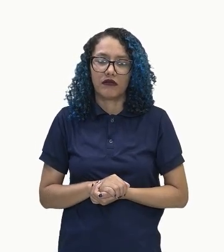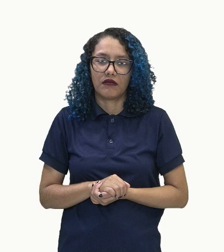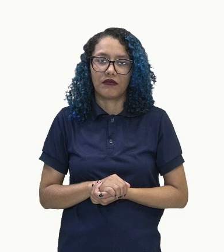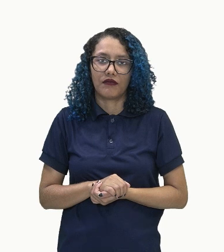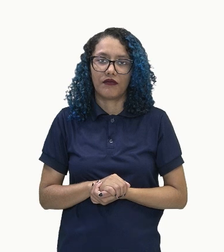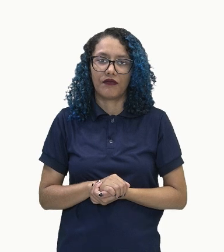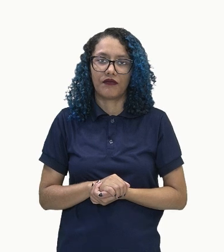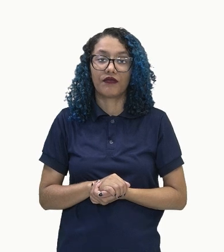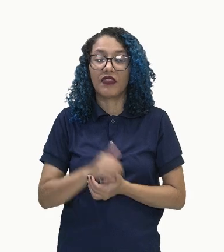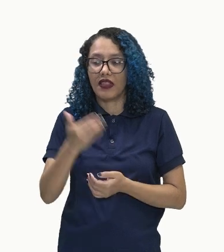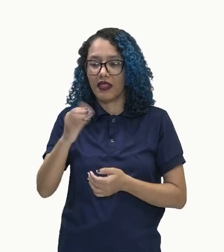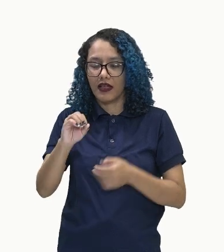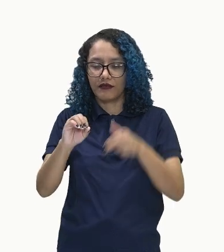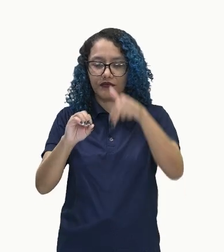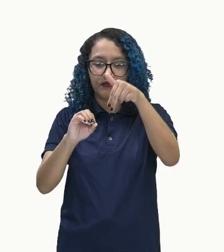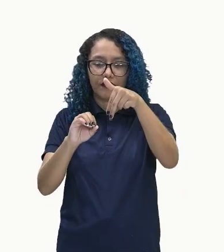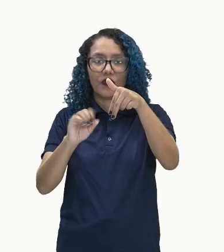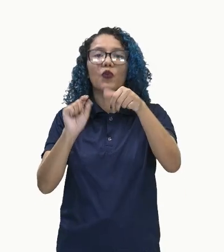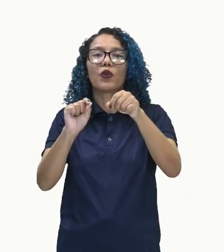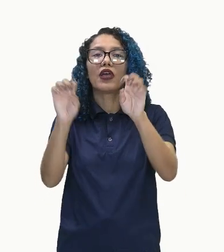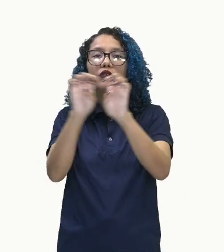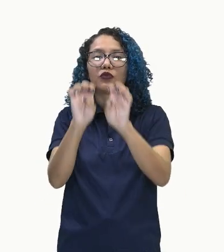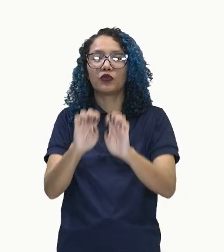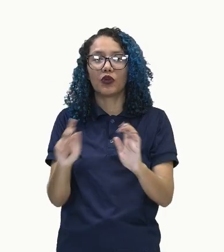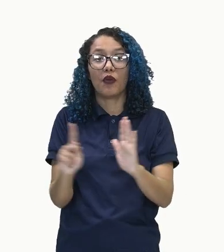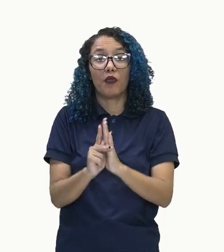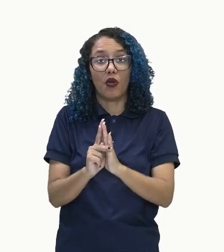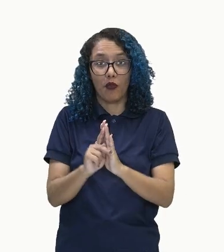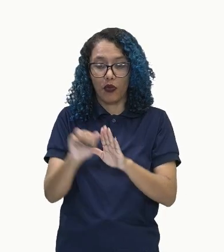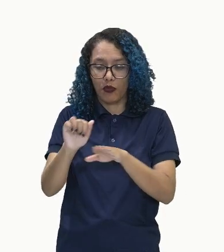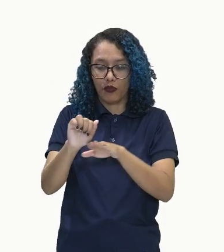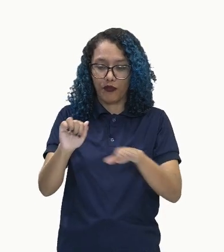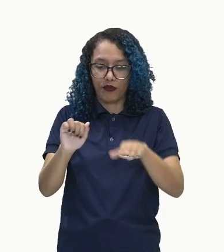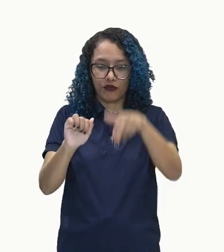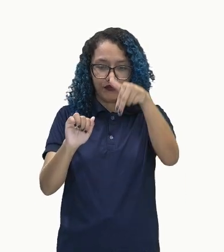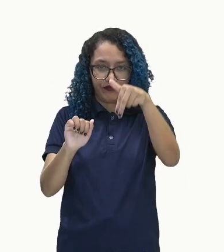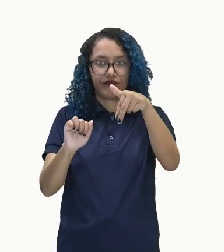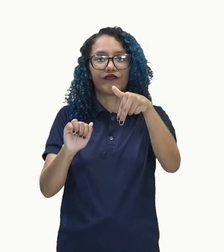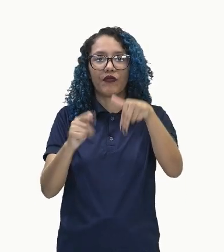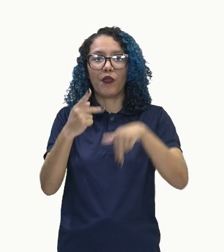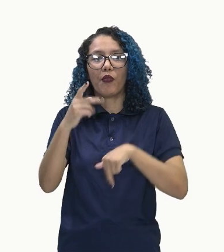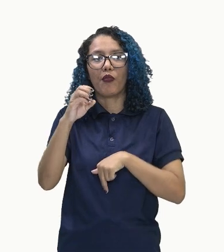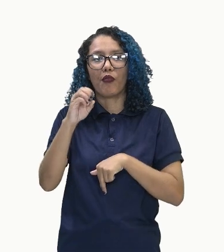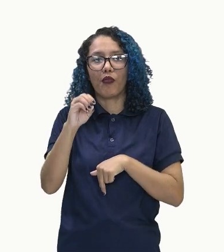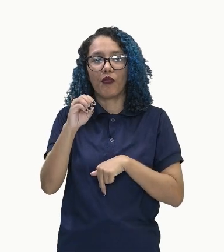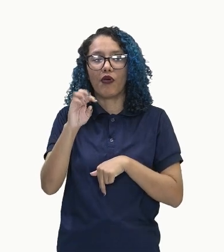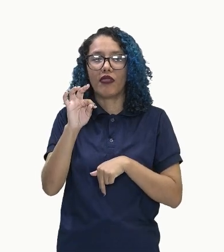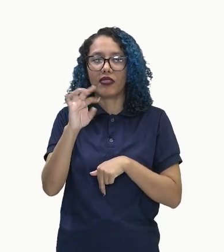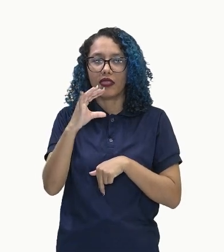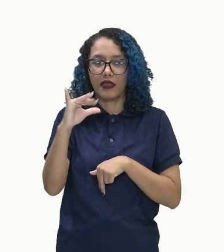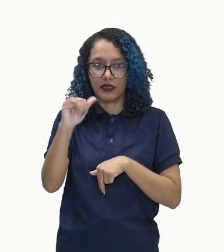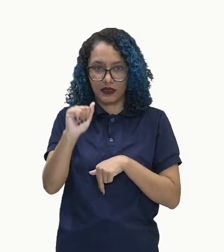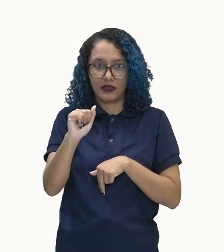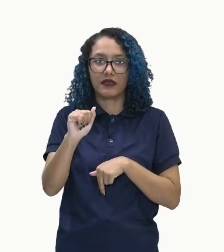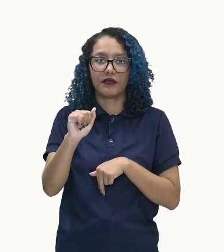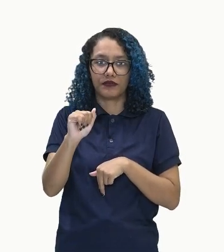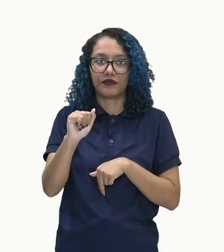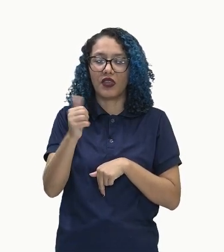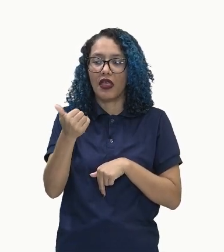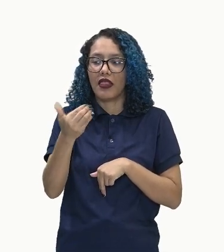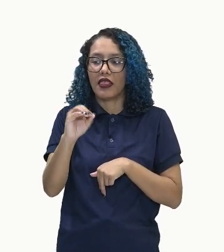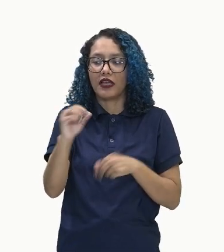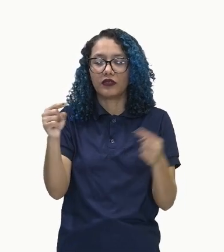é do que a estrutura da potenciação. Tá legal? Nós temos aqui o 10, ele é dito como base, vale a